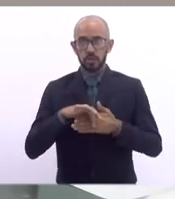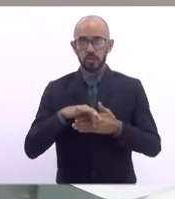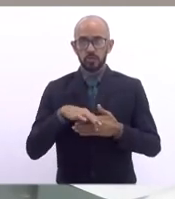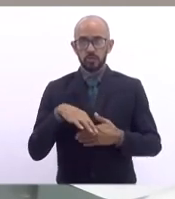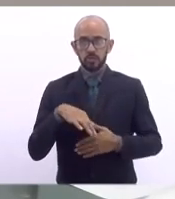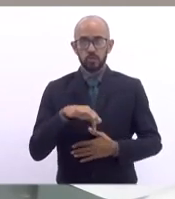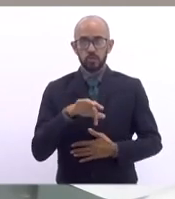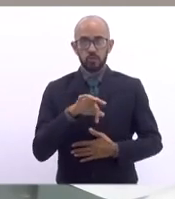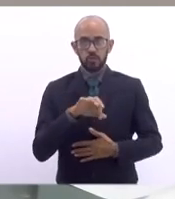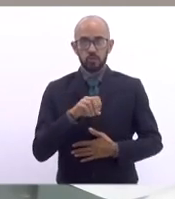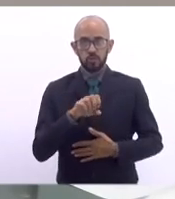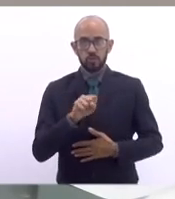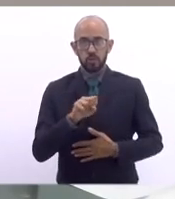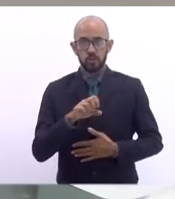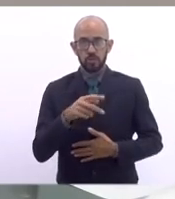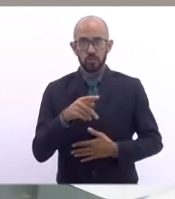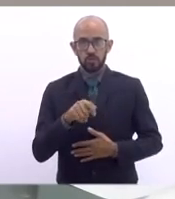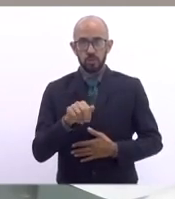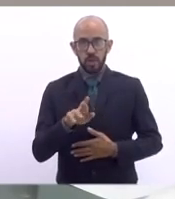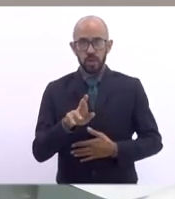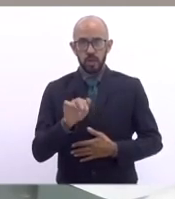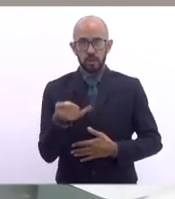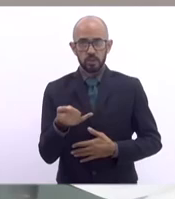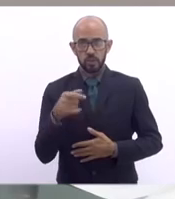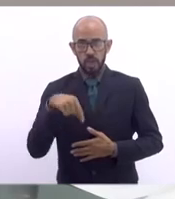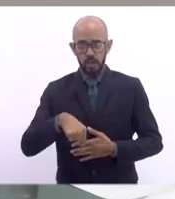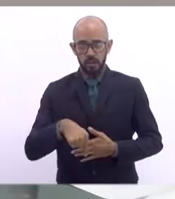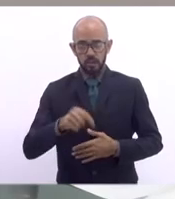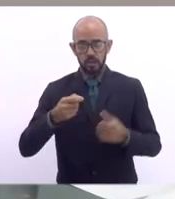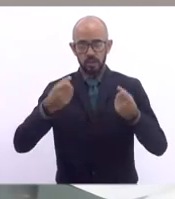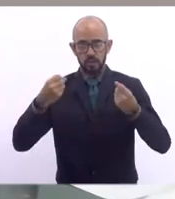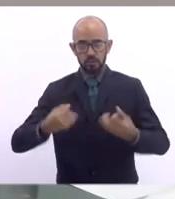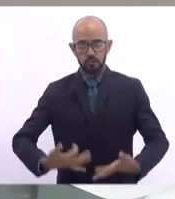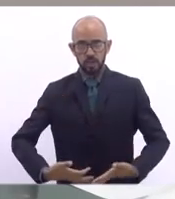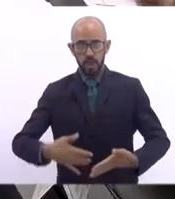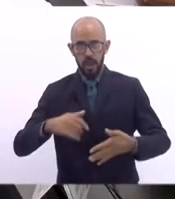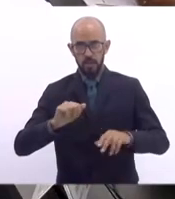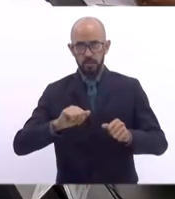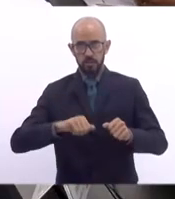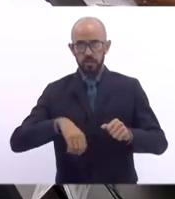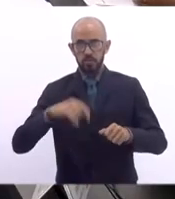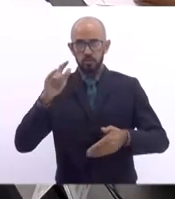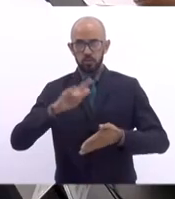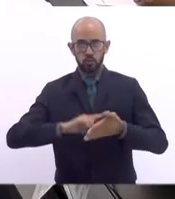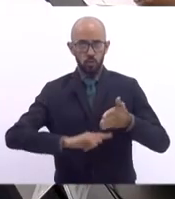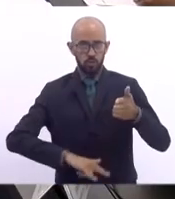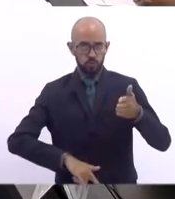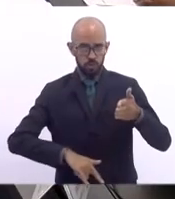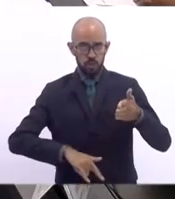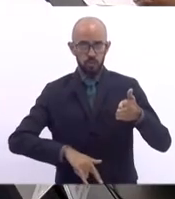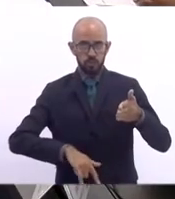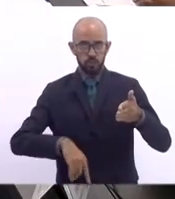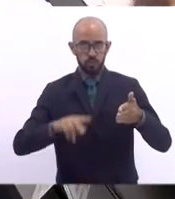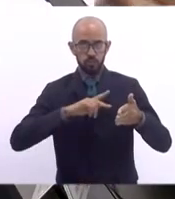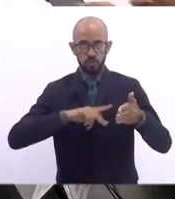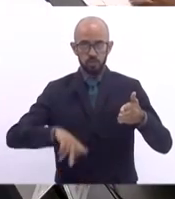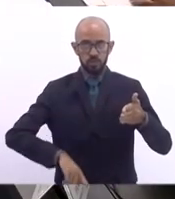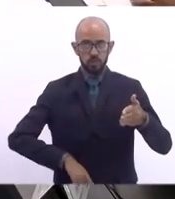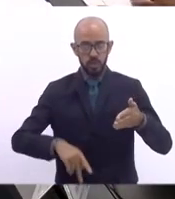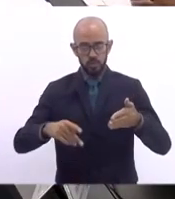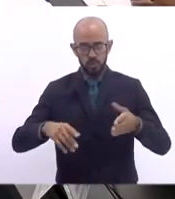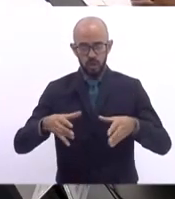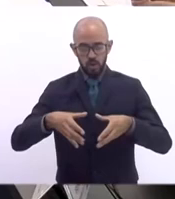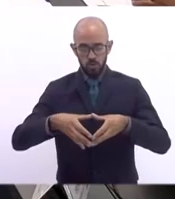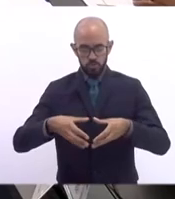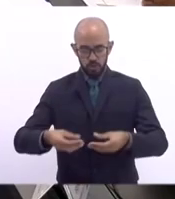foi esperta aqui na mesa pleiteasse por escrito a presidente da Comissão apresentação